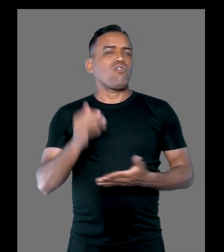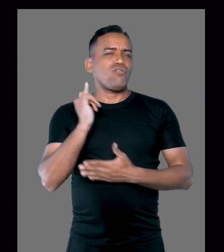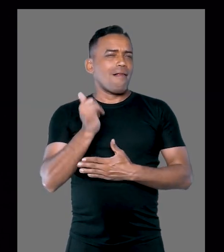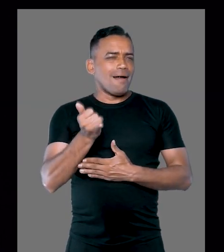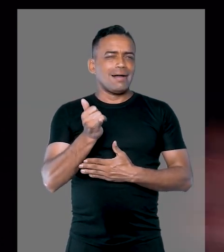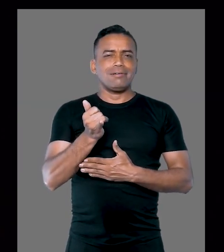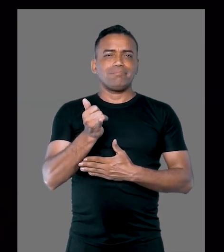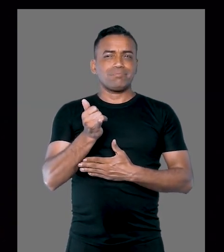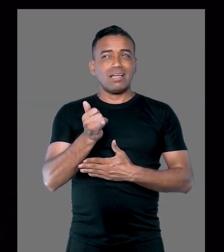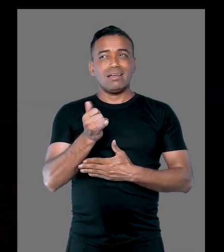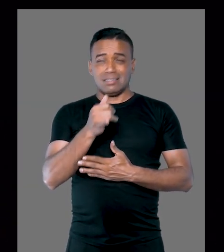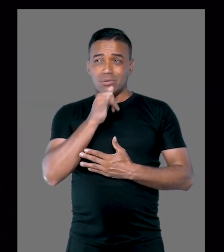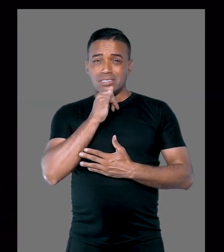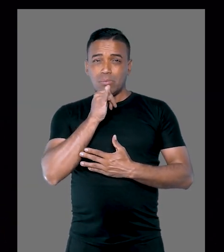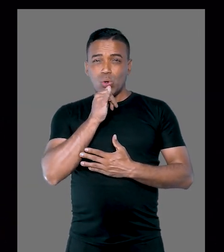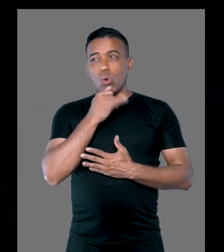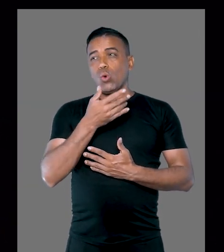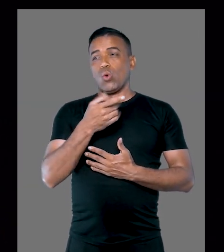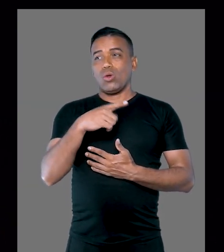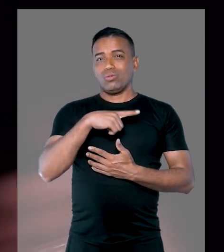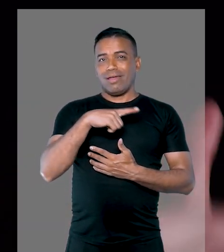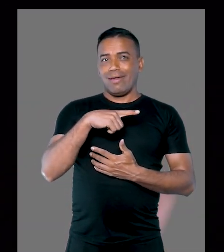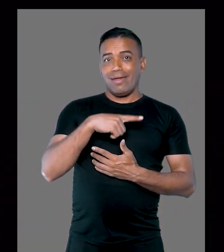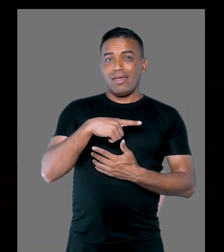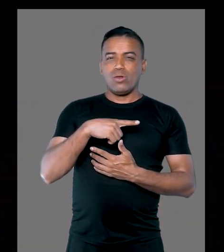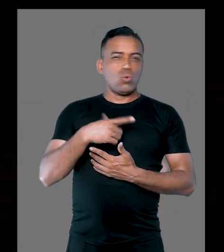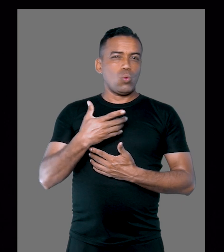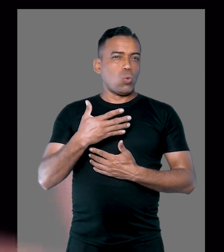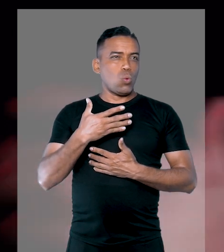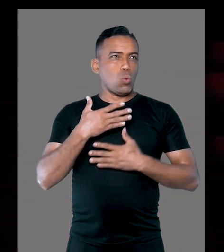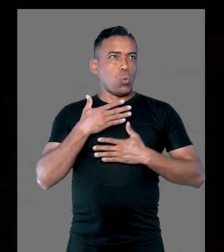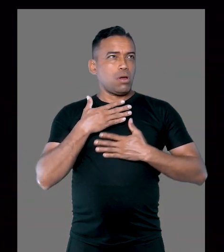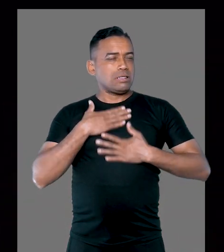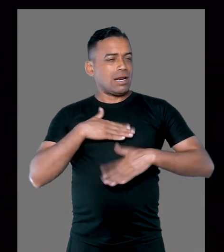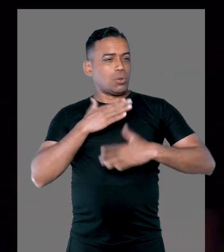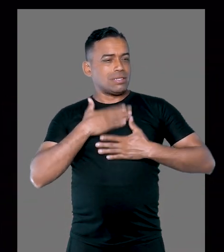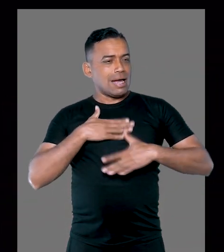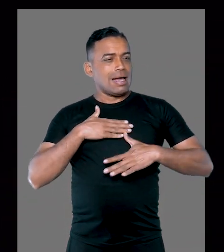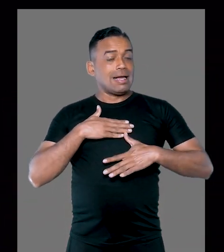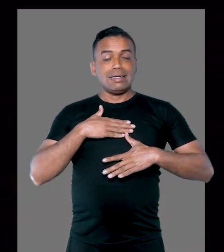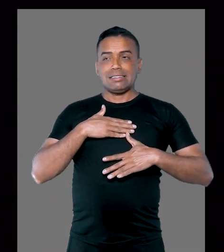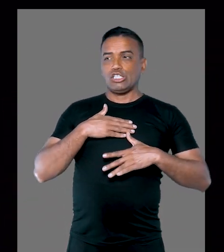aqui, assim, eu tenho uma relação, não vou falar que eu sou de boa com a morte, mas eu entendo a morte.